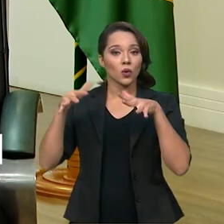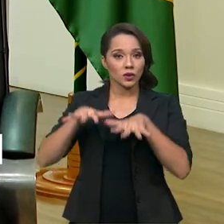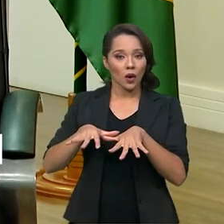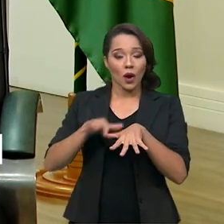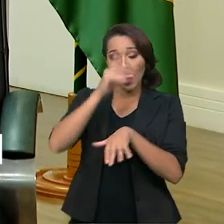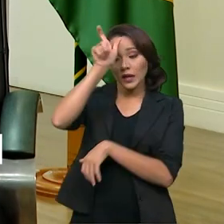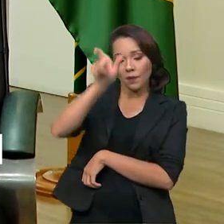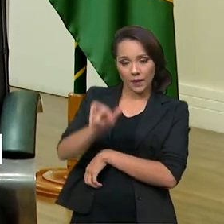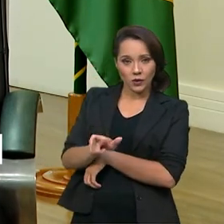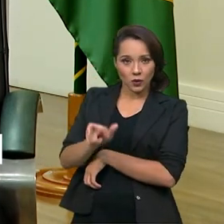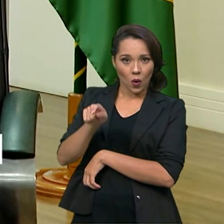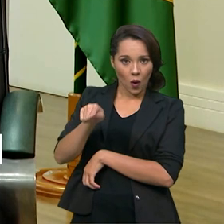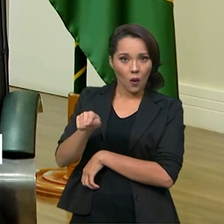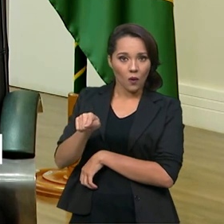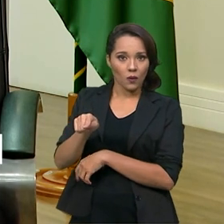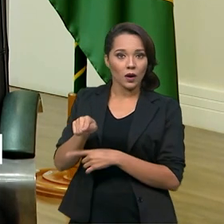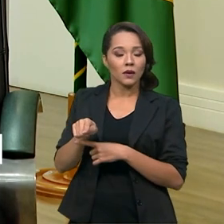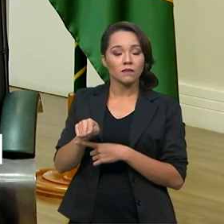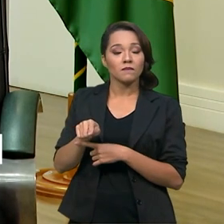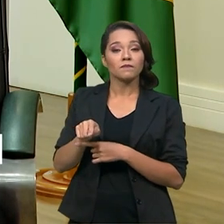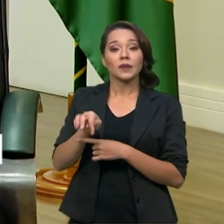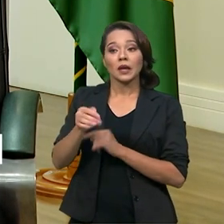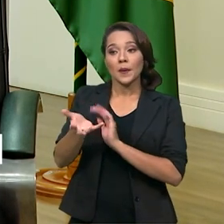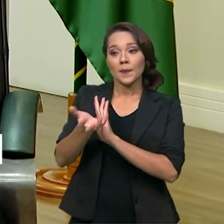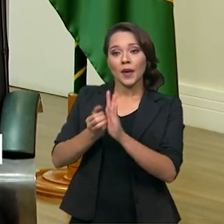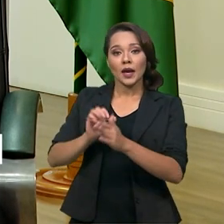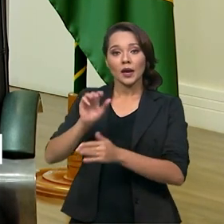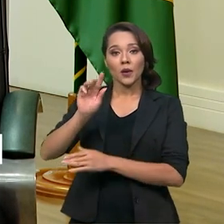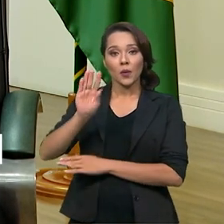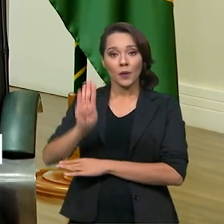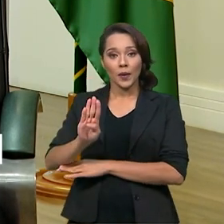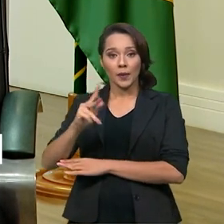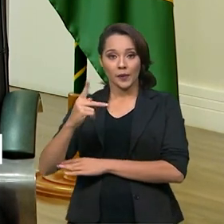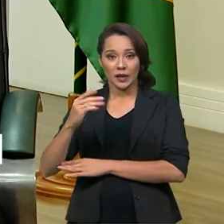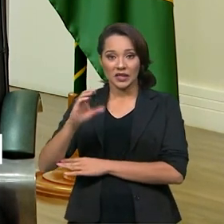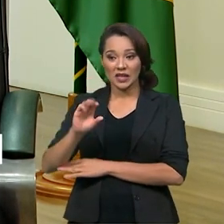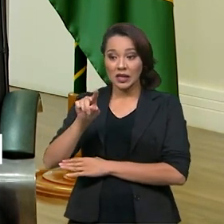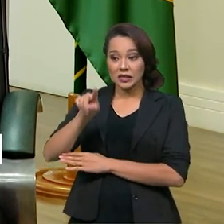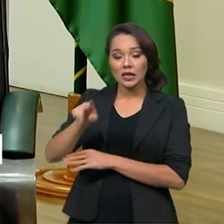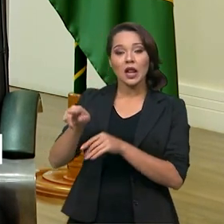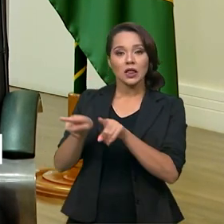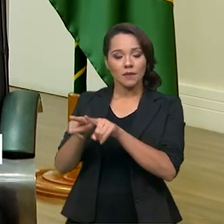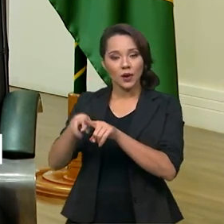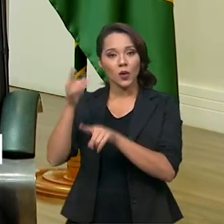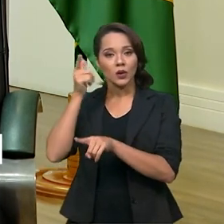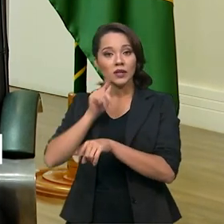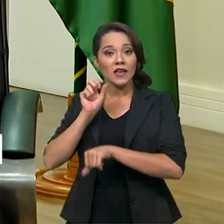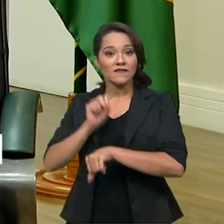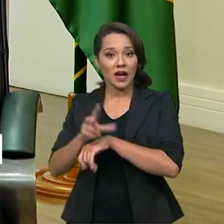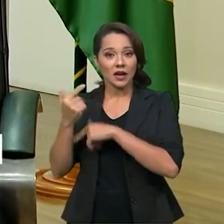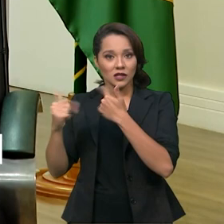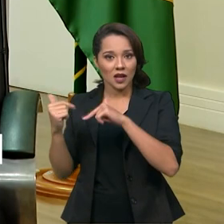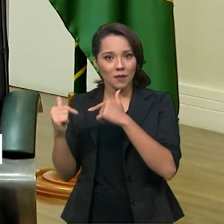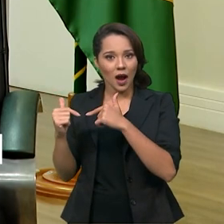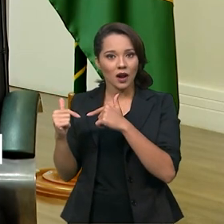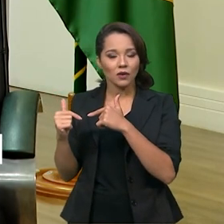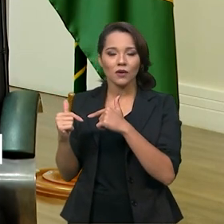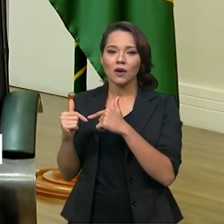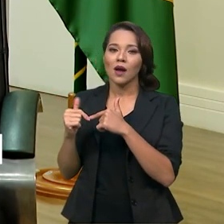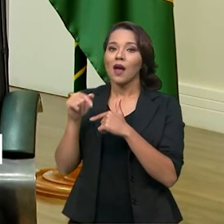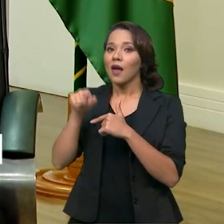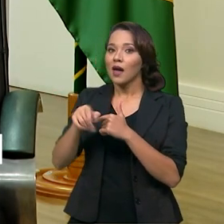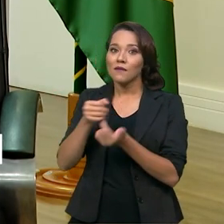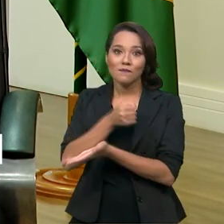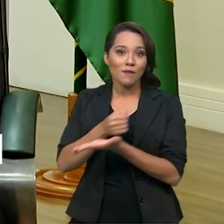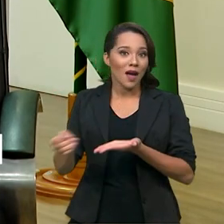essa pessoa, né, que recebe o BPC, se ela também conseguir uma vaga de trabalho, ela